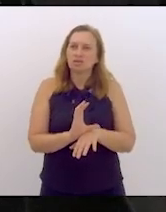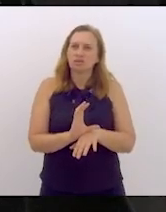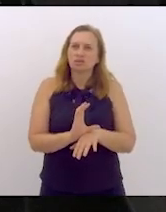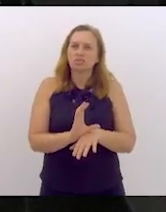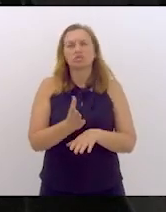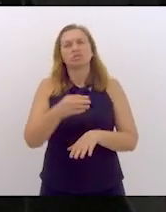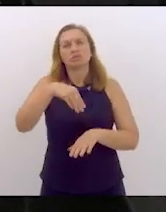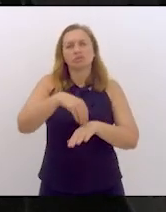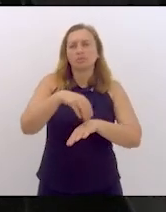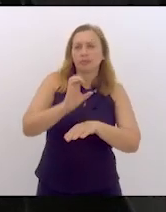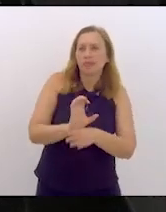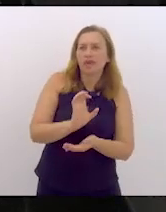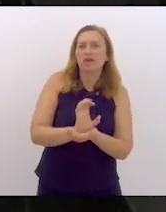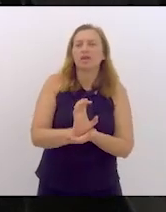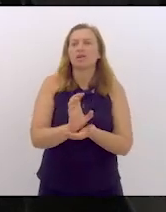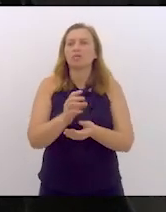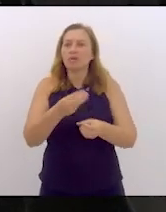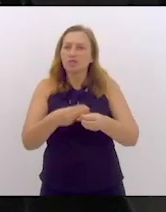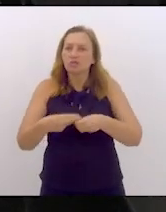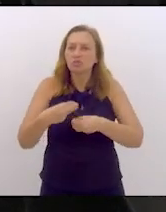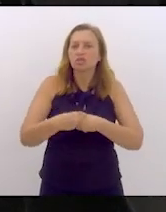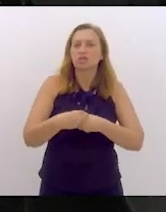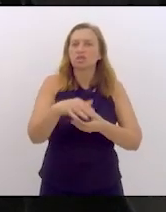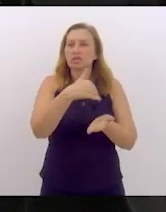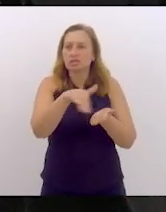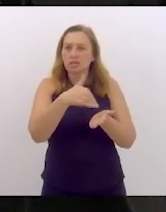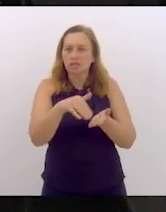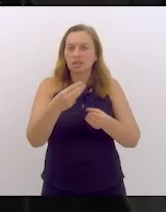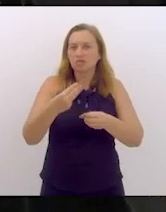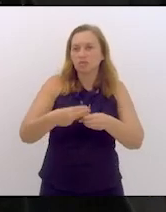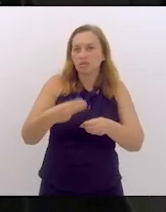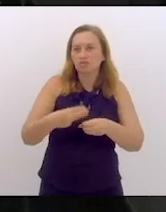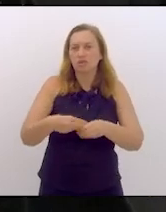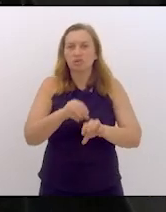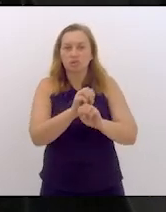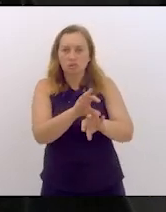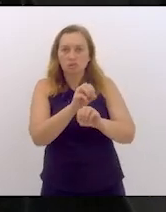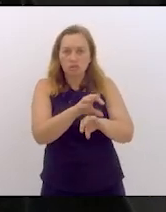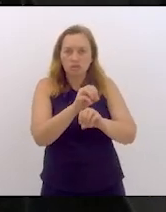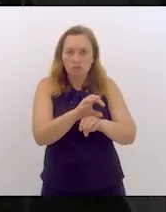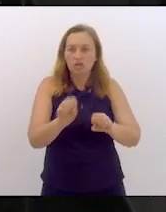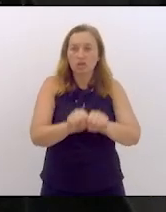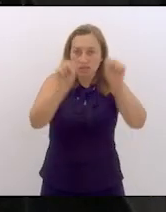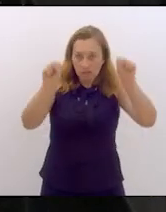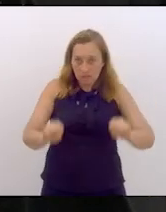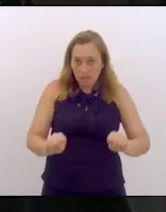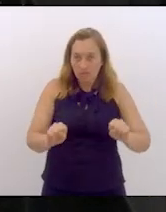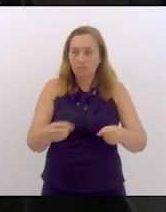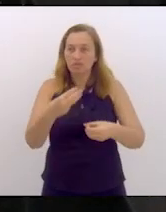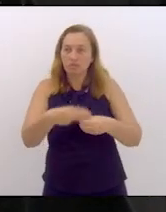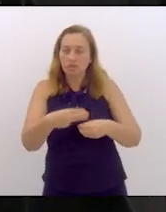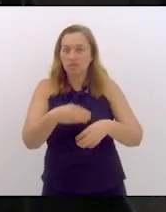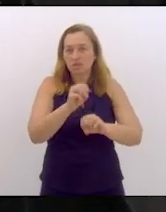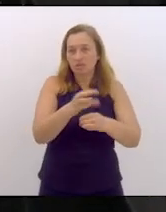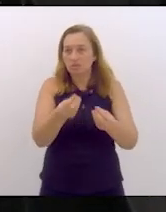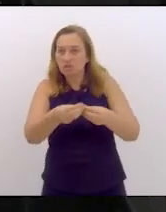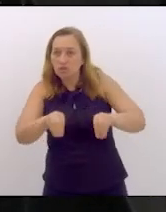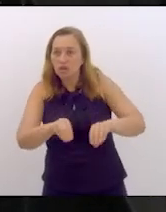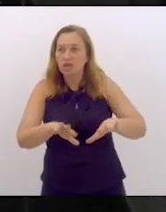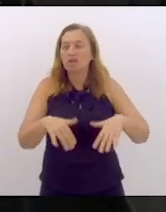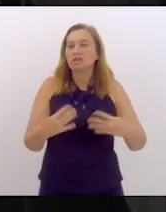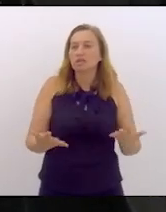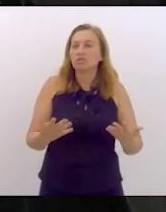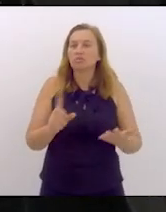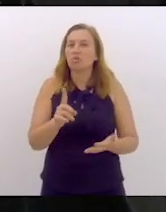os municípios e sobretudo são as secretarias municipais de educação e os sistemas municipais de ensino que serão prejudicados enfim